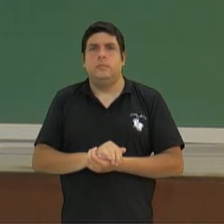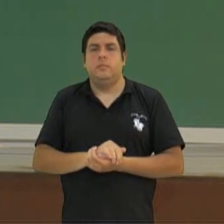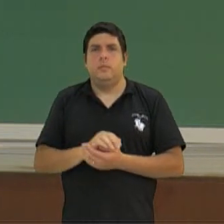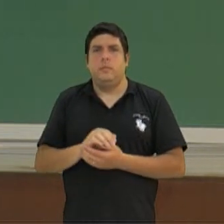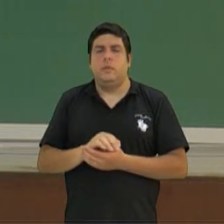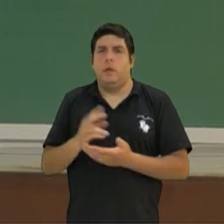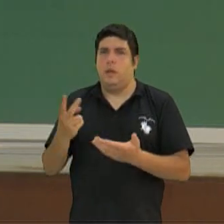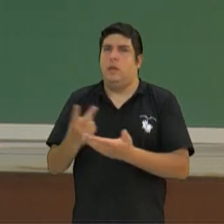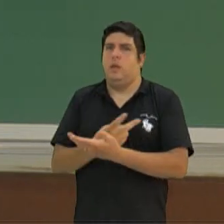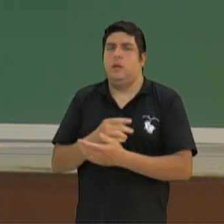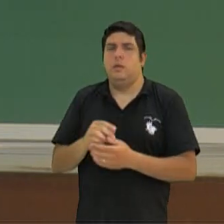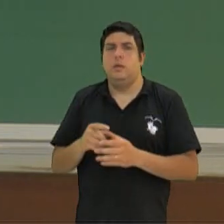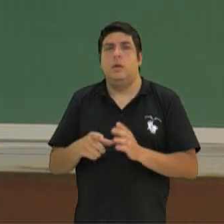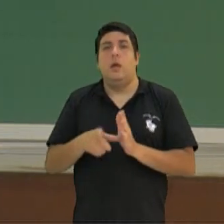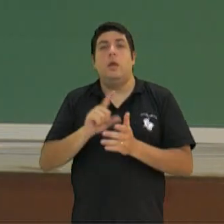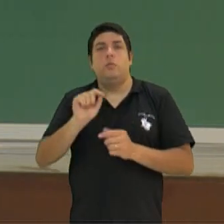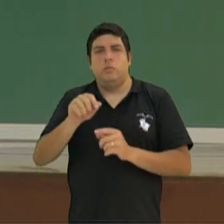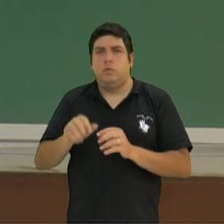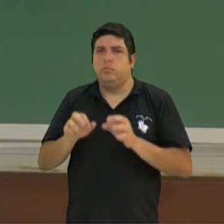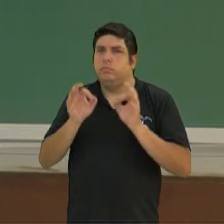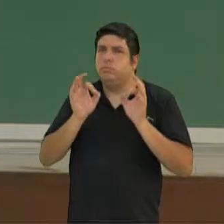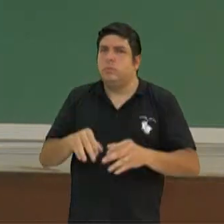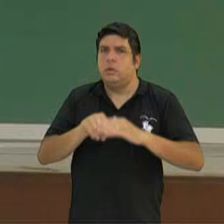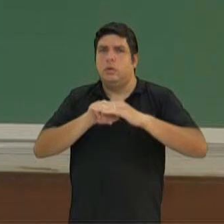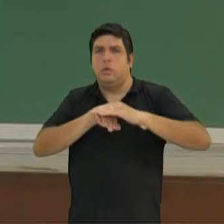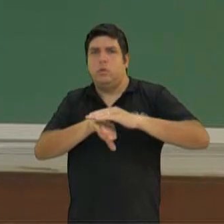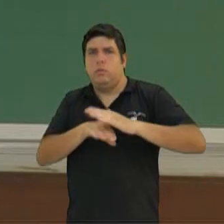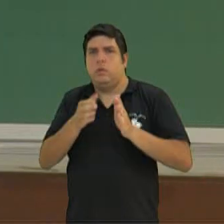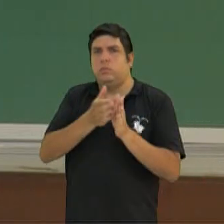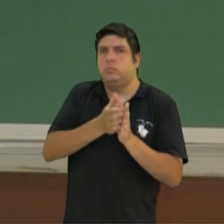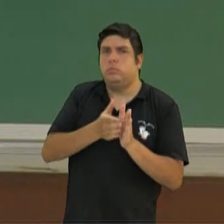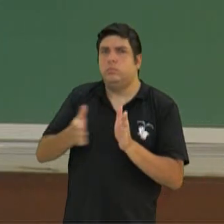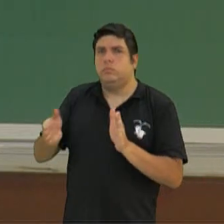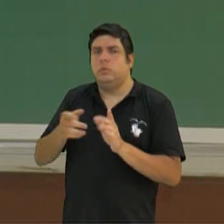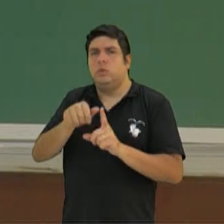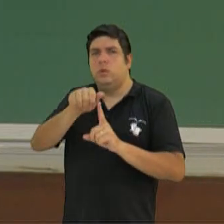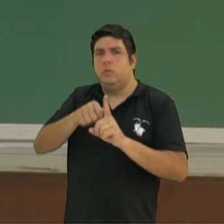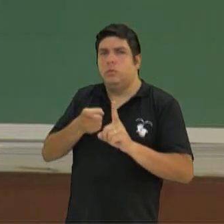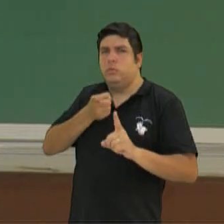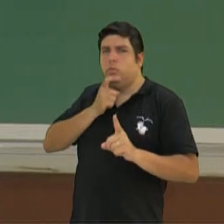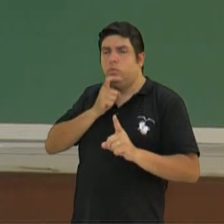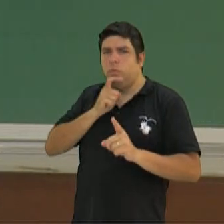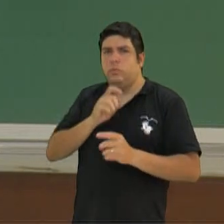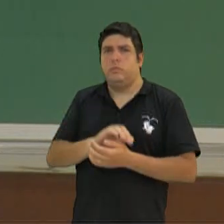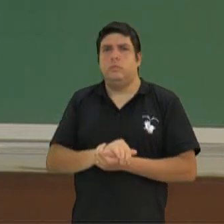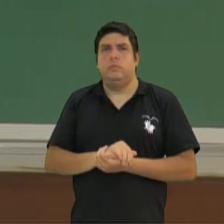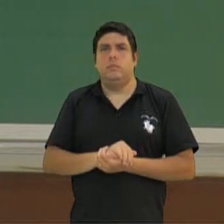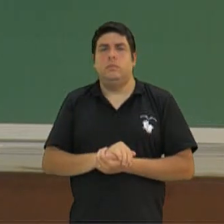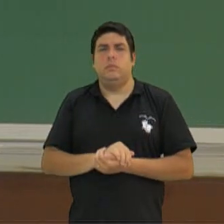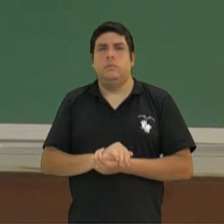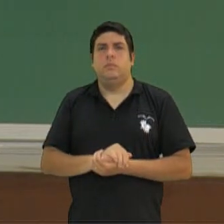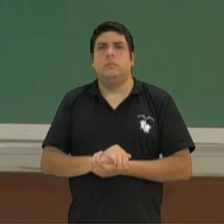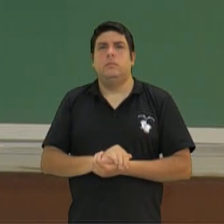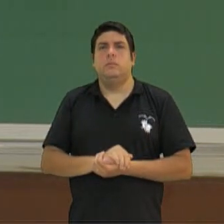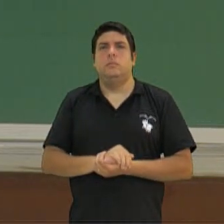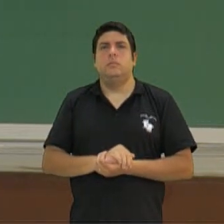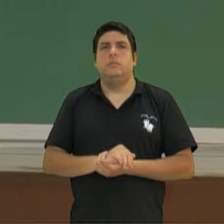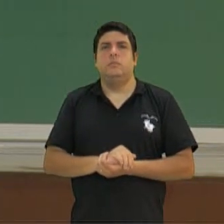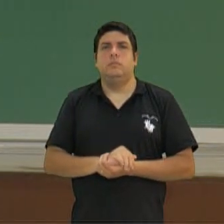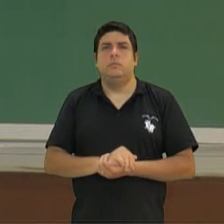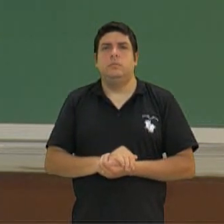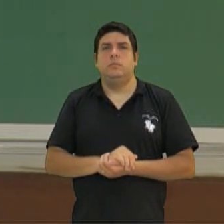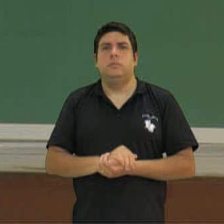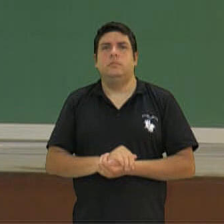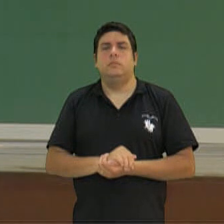false. Como eu disse, é para o inverno. Então não seria spring aqui. Cadê? Teria que ser a palavra winter. Aqui,